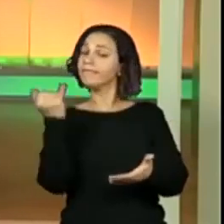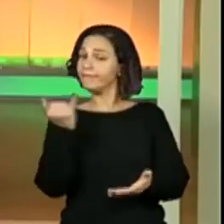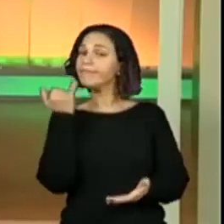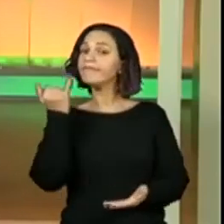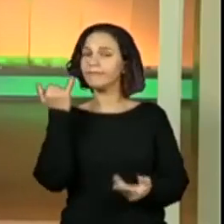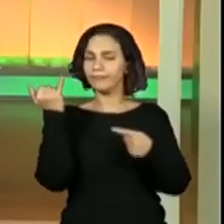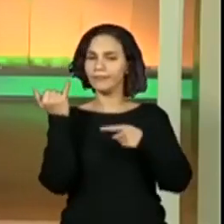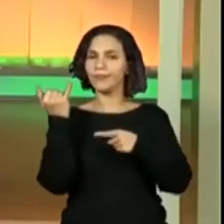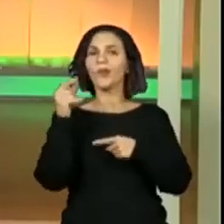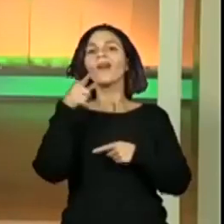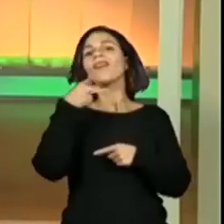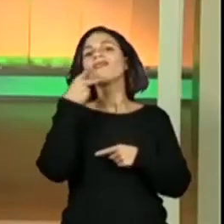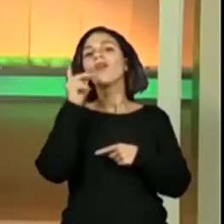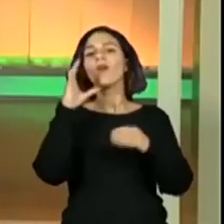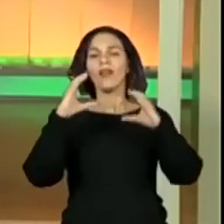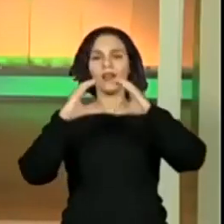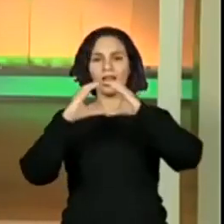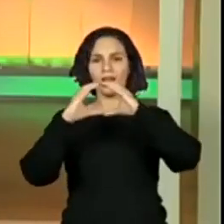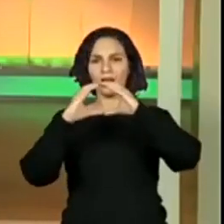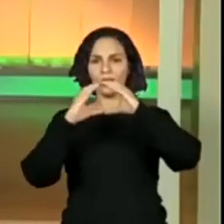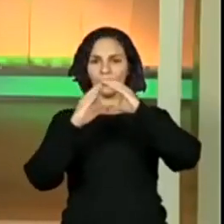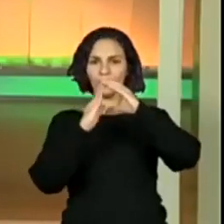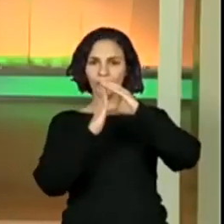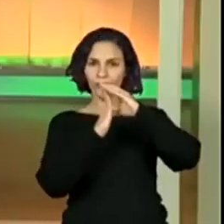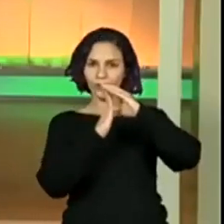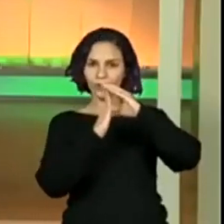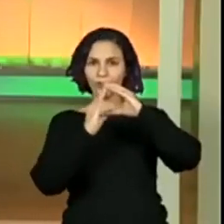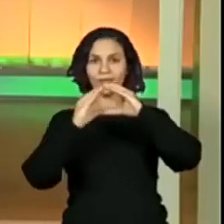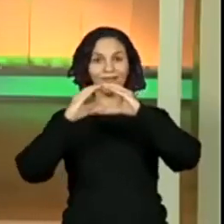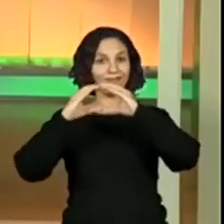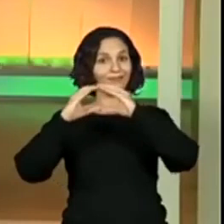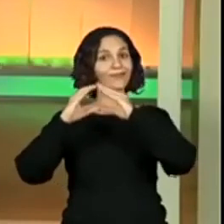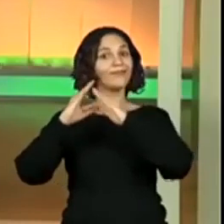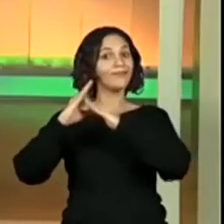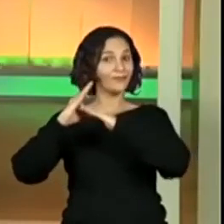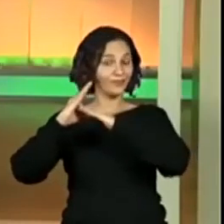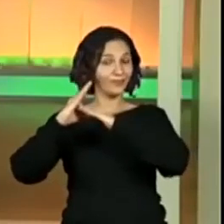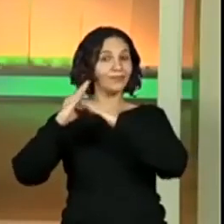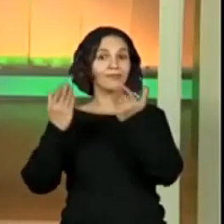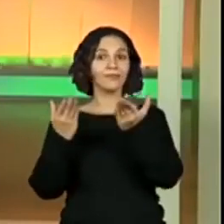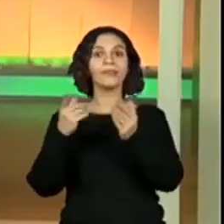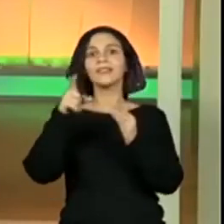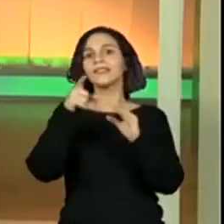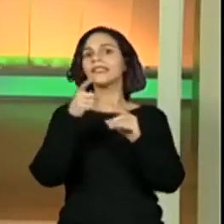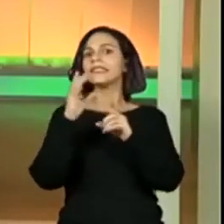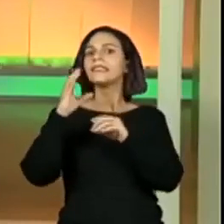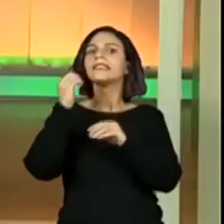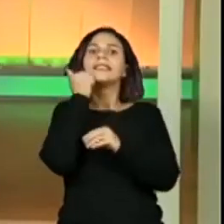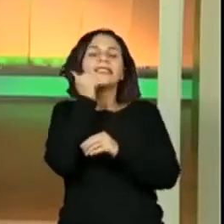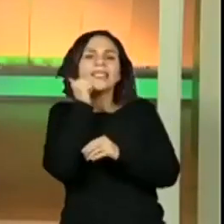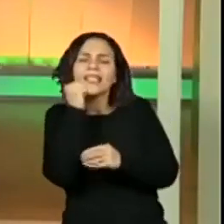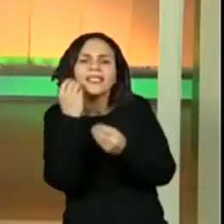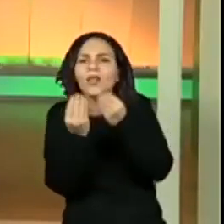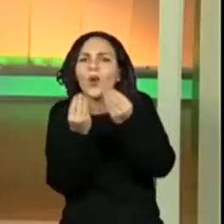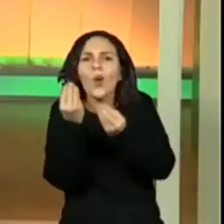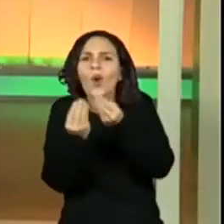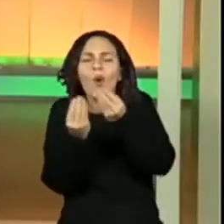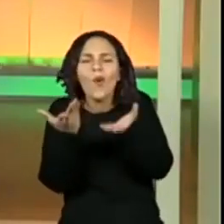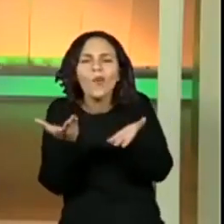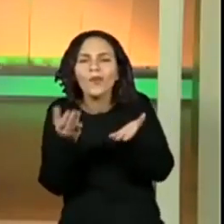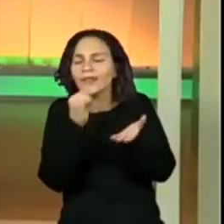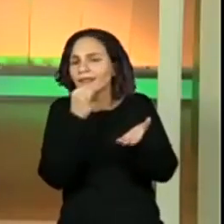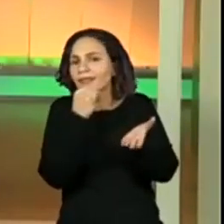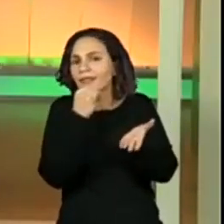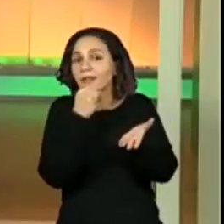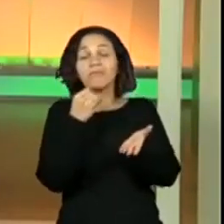fases da lua, como o quarto minguante, o quarto crescente. Olha aí, ciências, né, como faria um trabalho